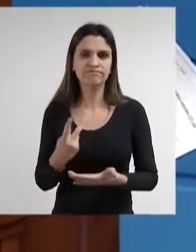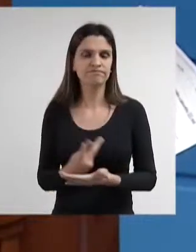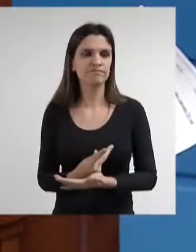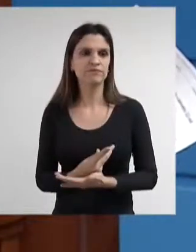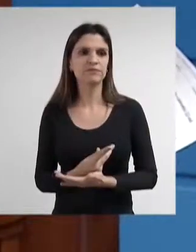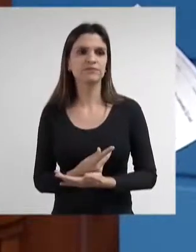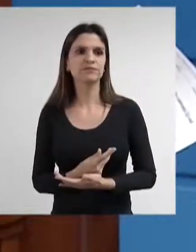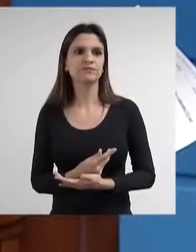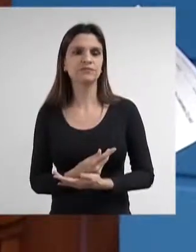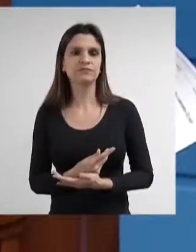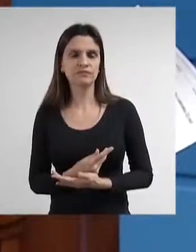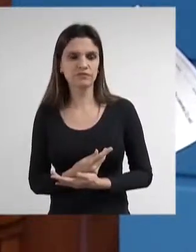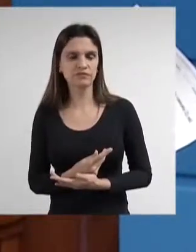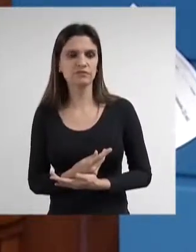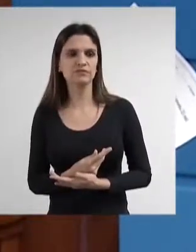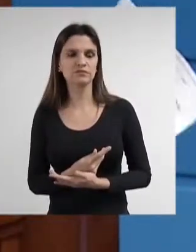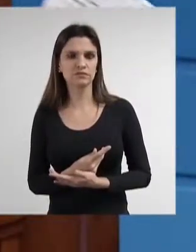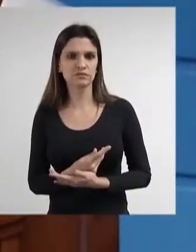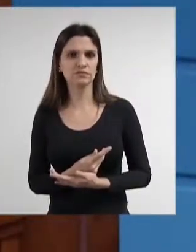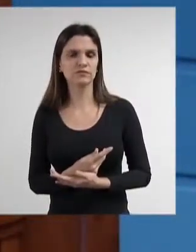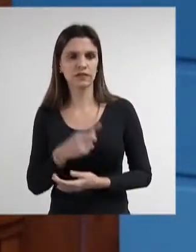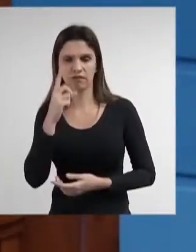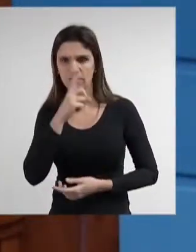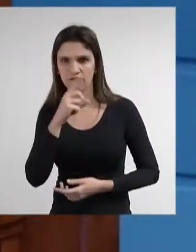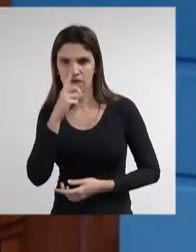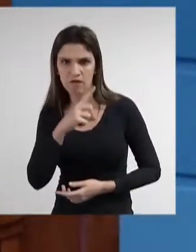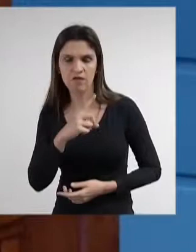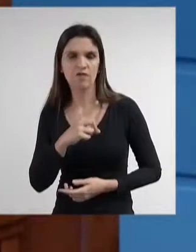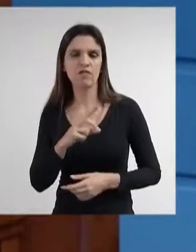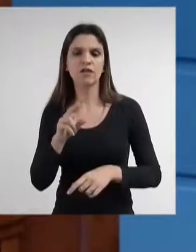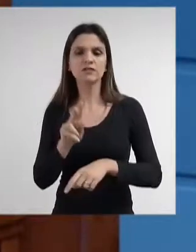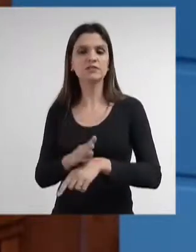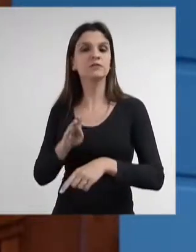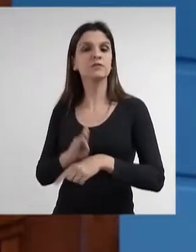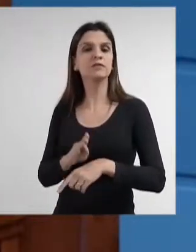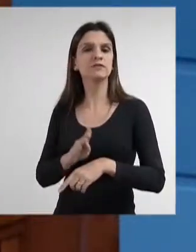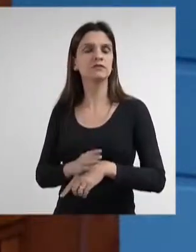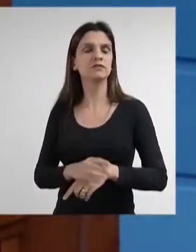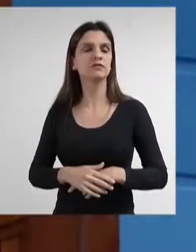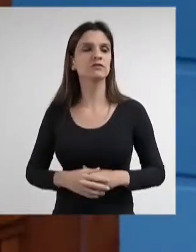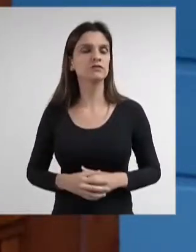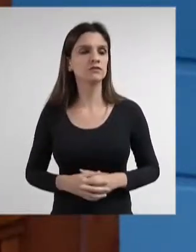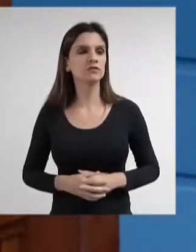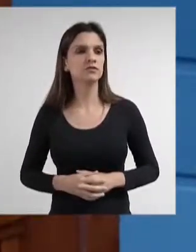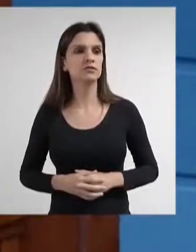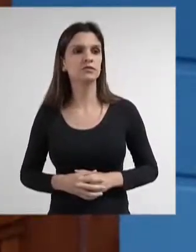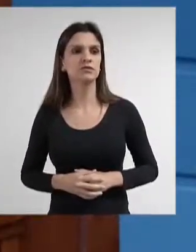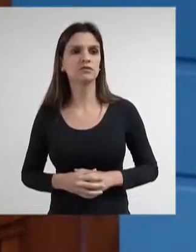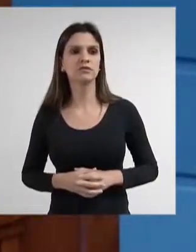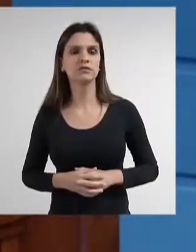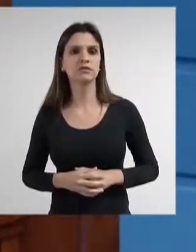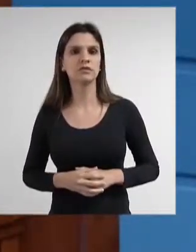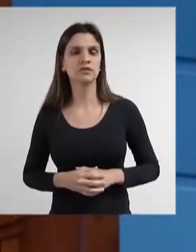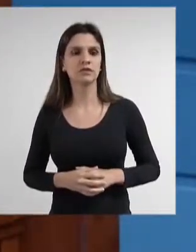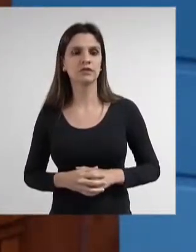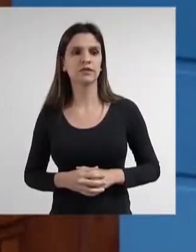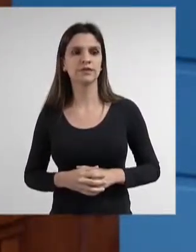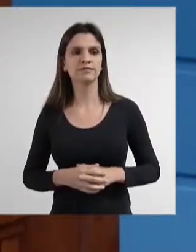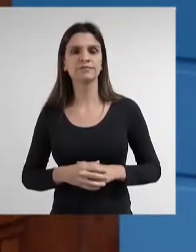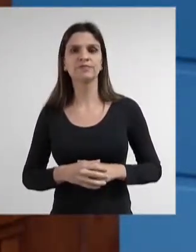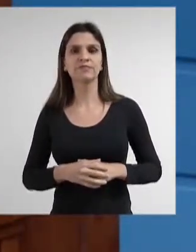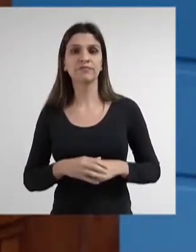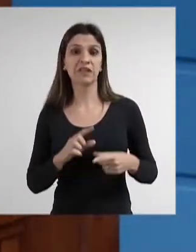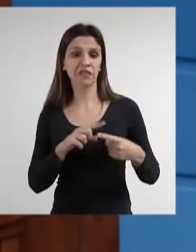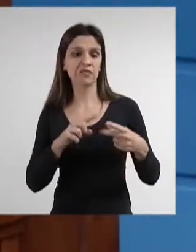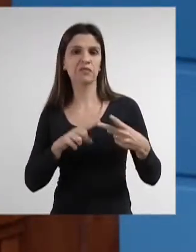deste benefício. E cita aqui até 2 casos.